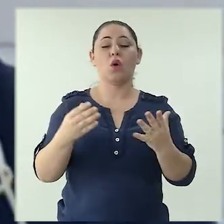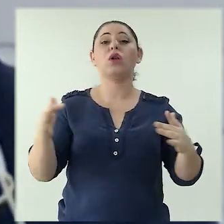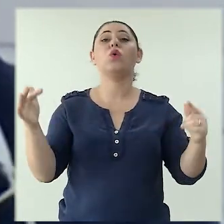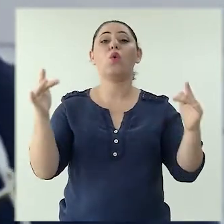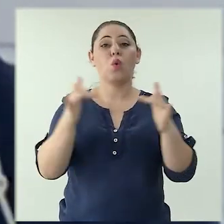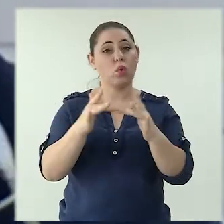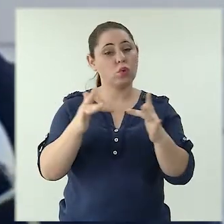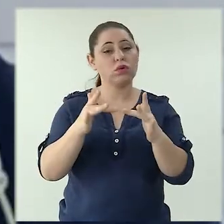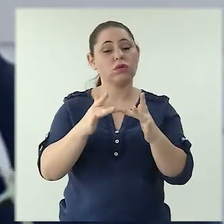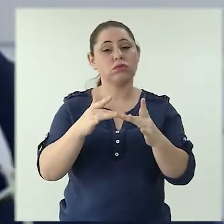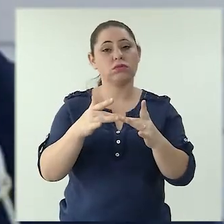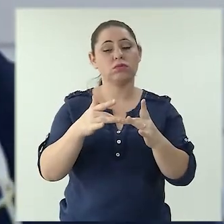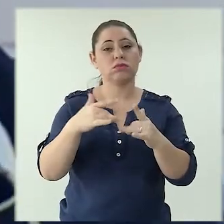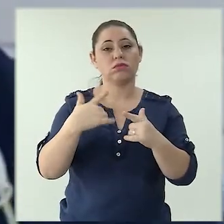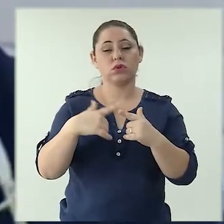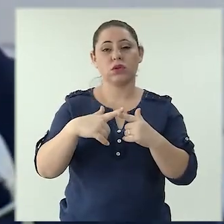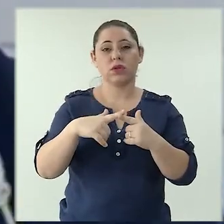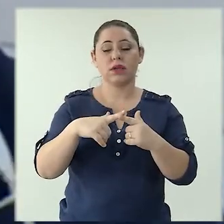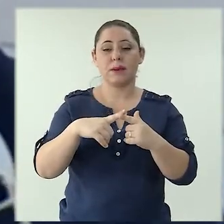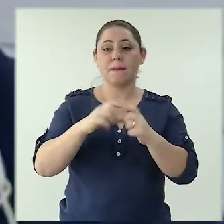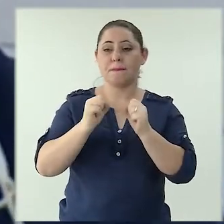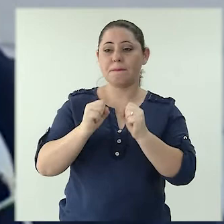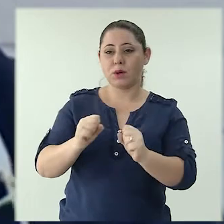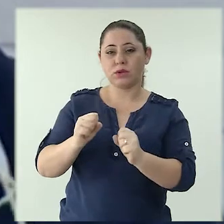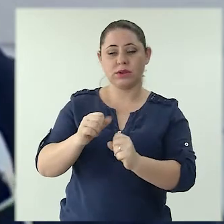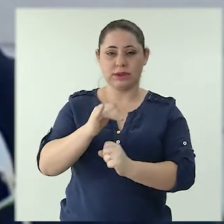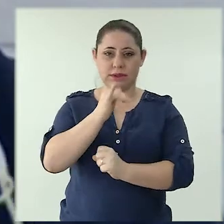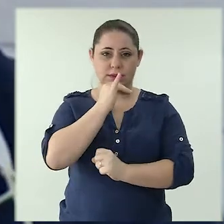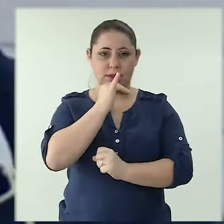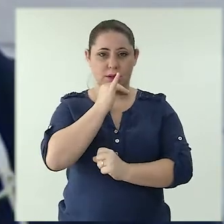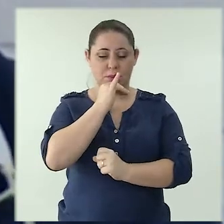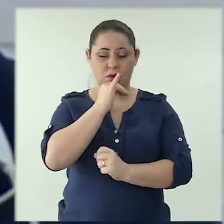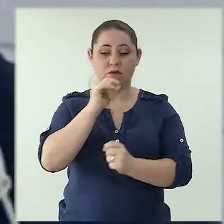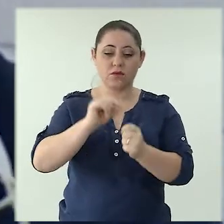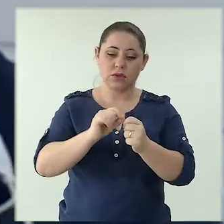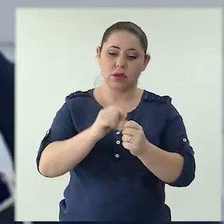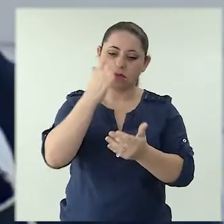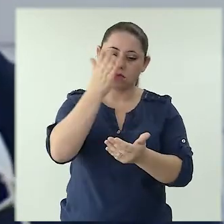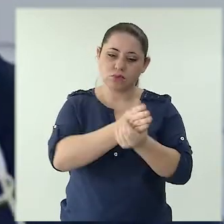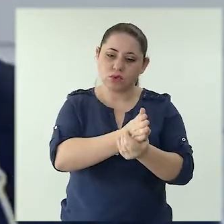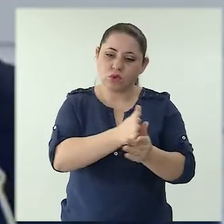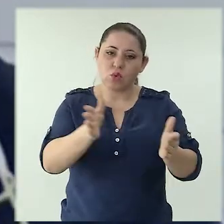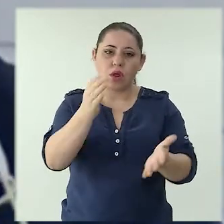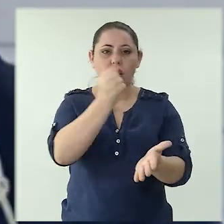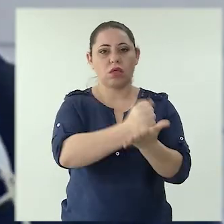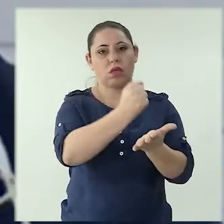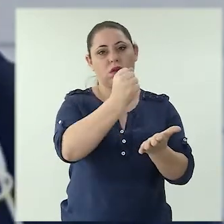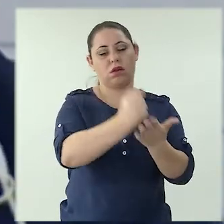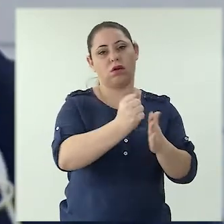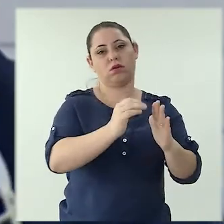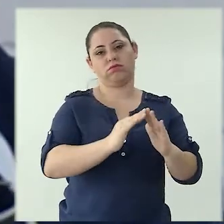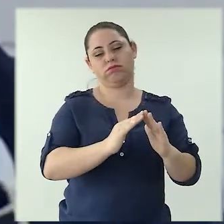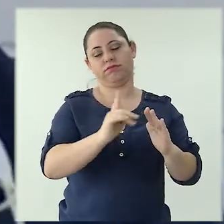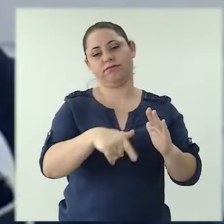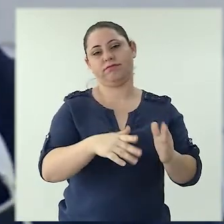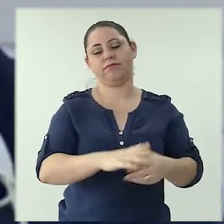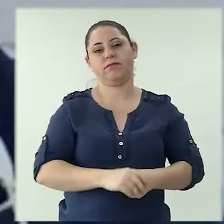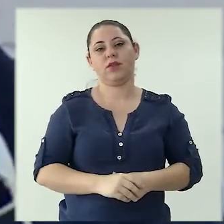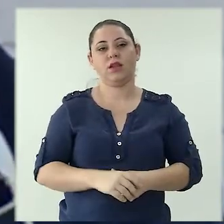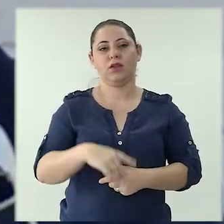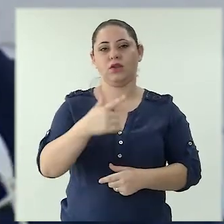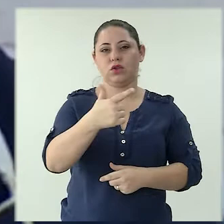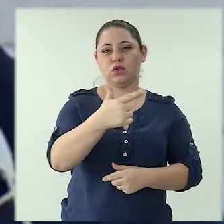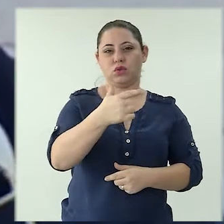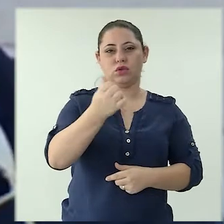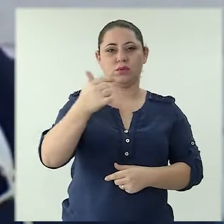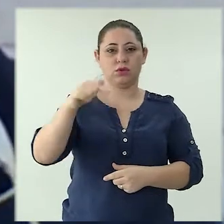agora como concordância, dando, então, a possibilidade de você tramitar uso capião no cartório. Em 2017